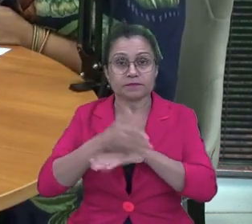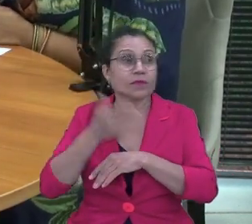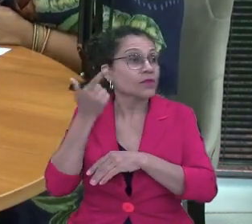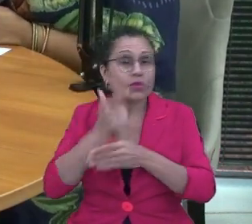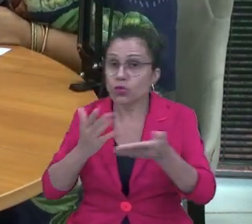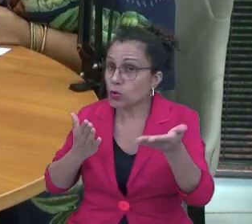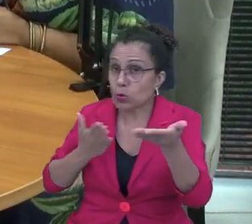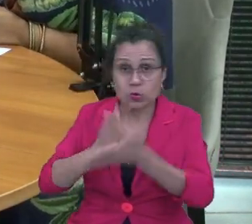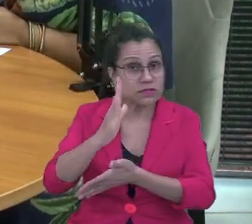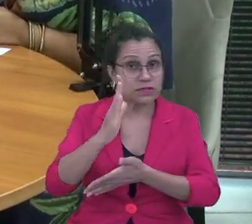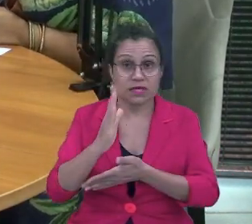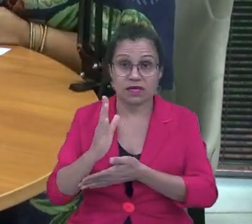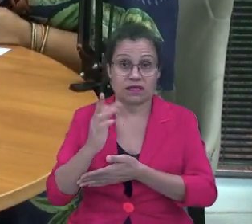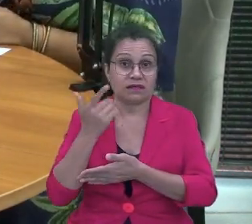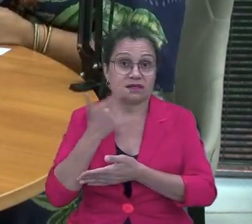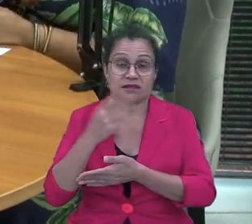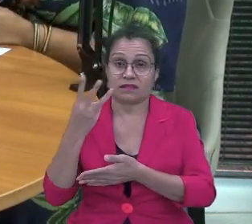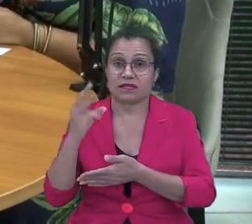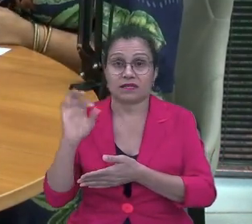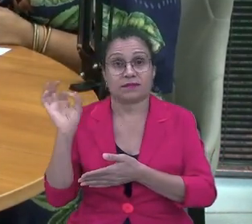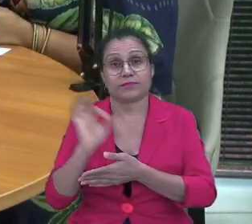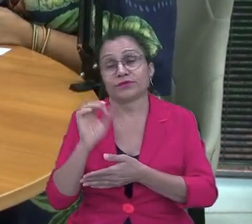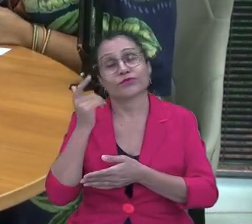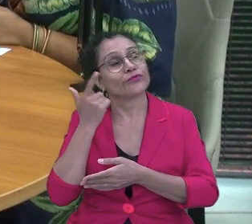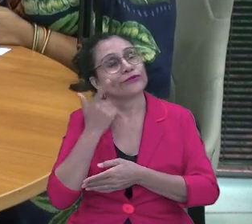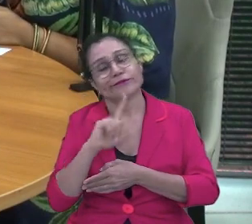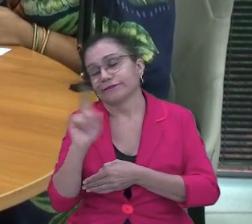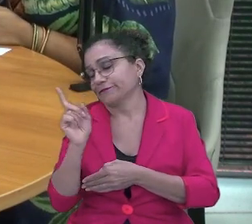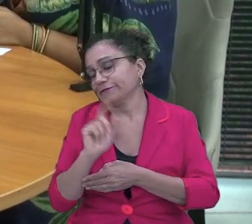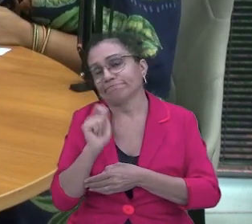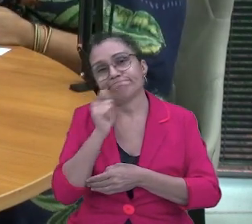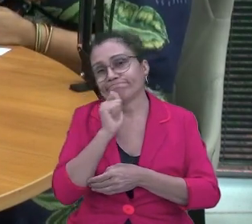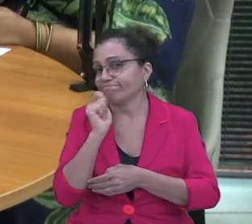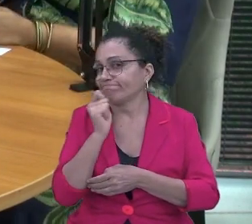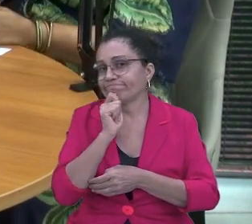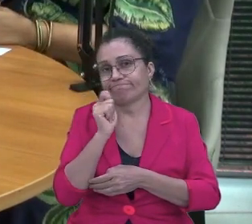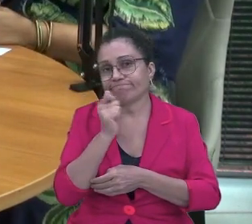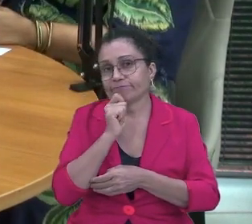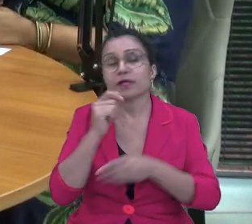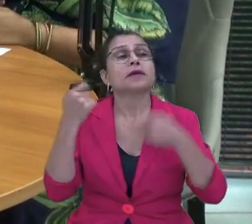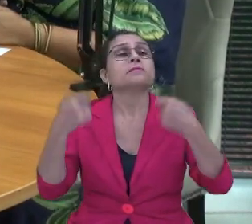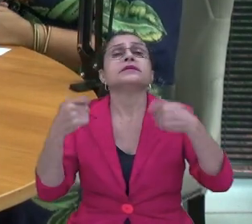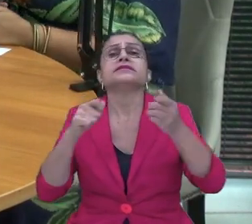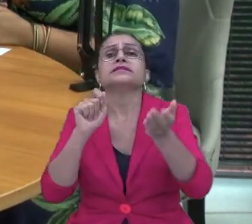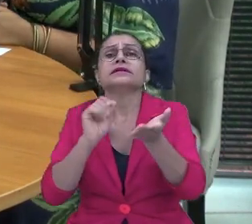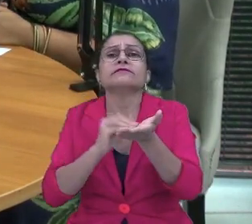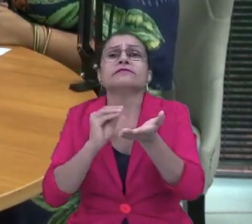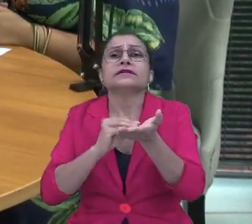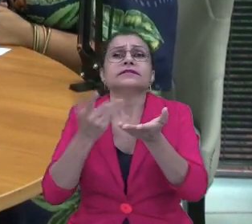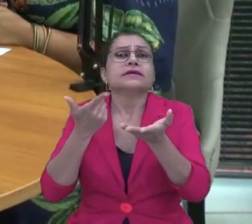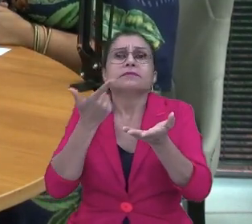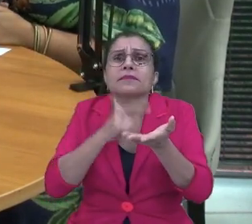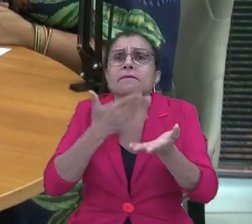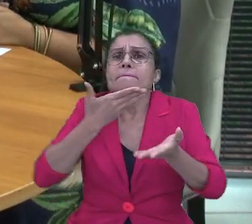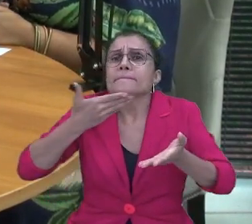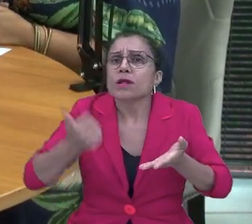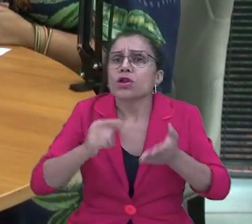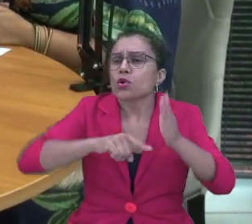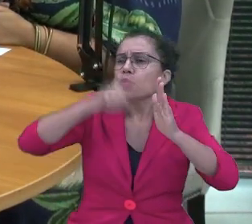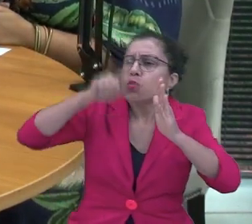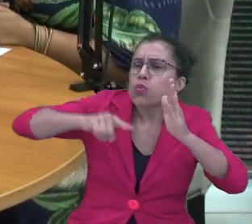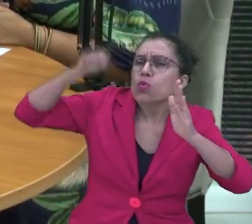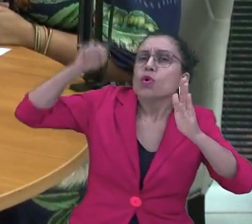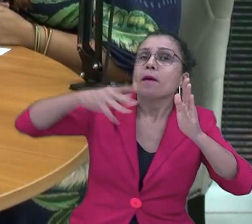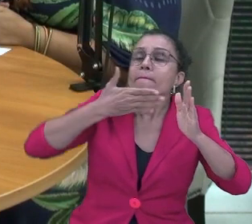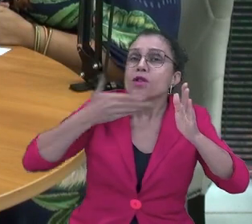conseguimos eleger as 30%. Ainda não Ainda consigo. Quais desafios, o que ainda a gente precisa, né, superar para melhorar esse índice, para